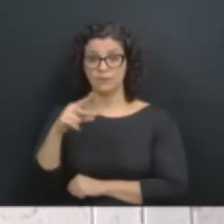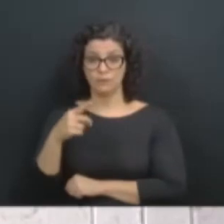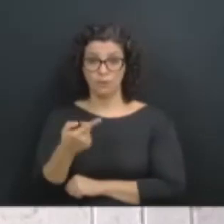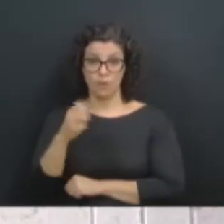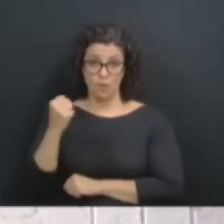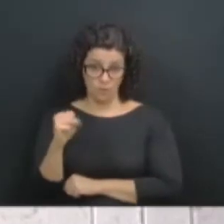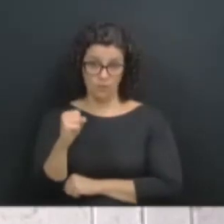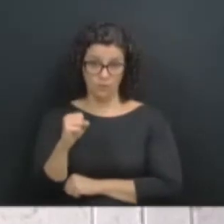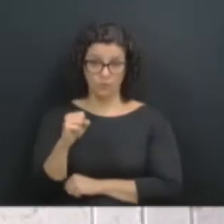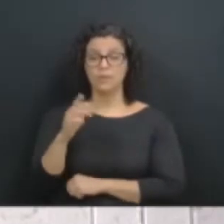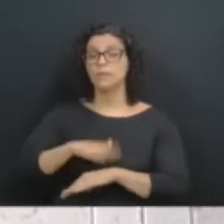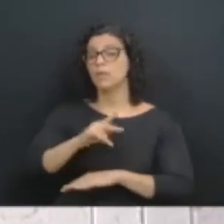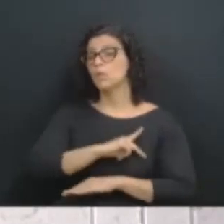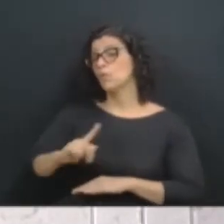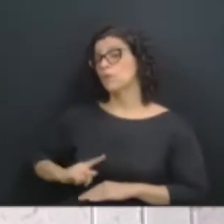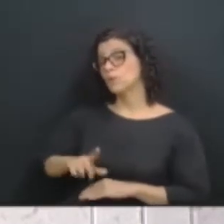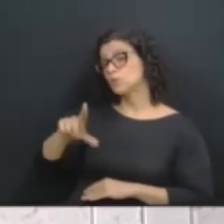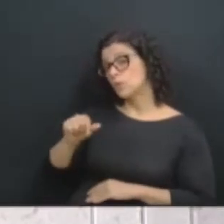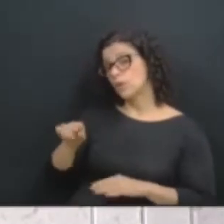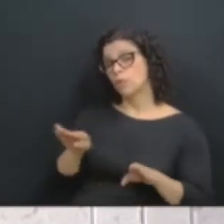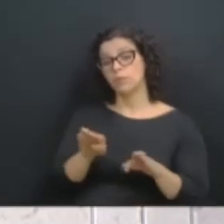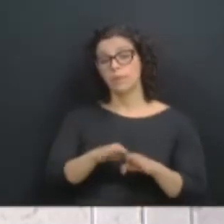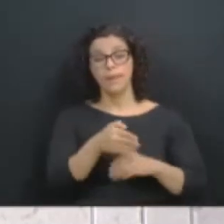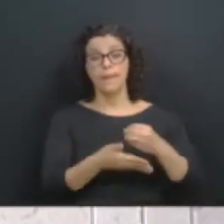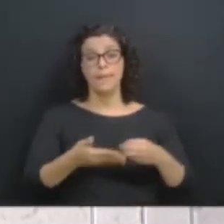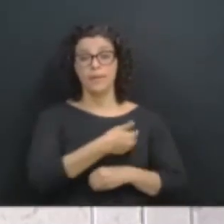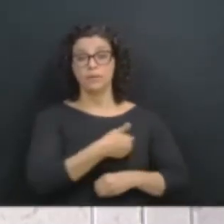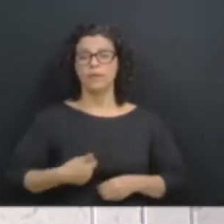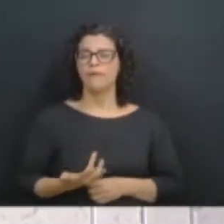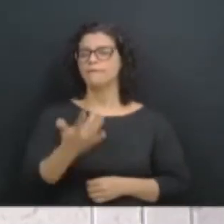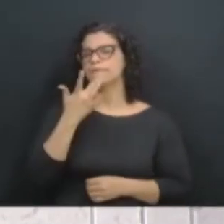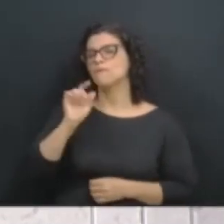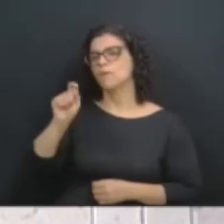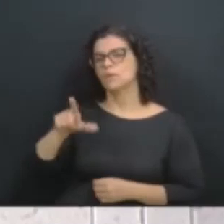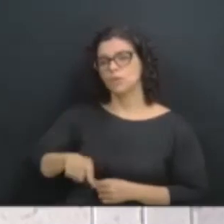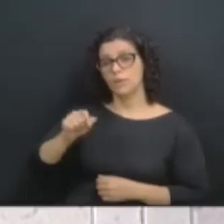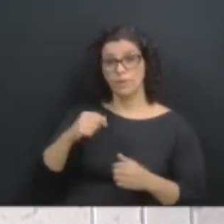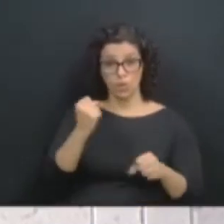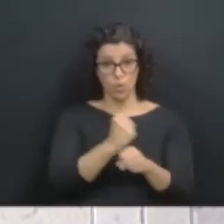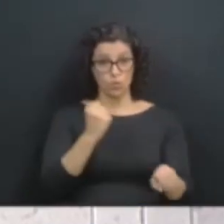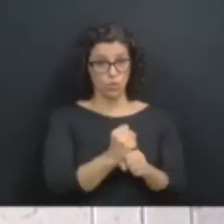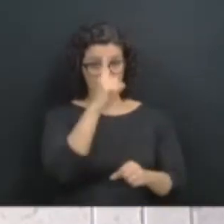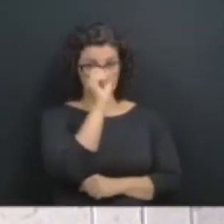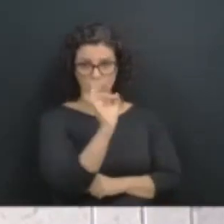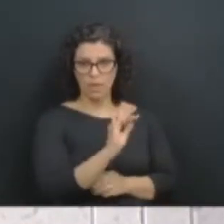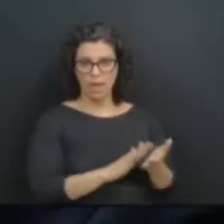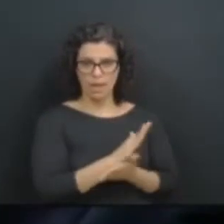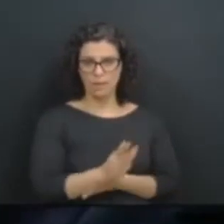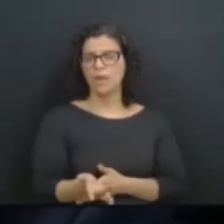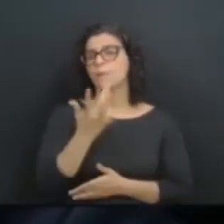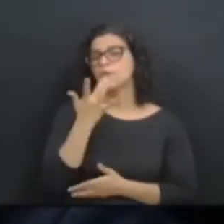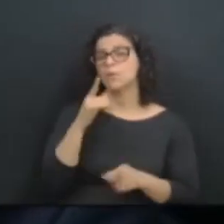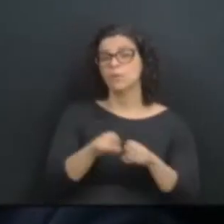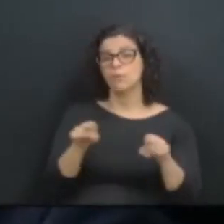não, a escolha do governador e do seu governo preferiu não construir hospitais, preferiu